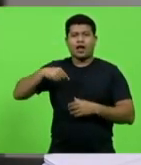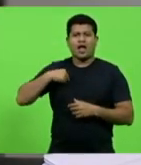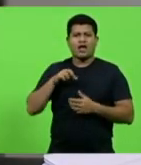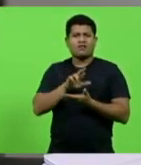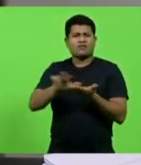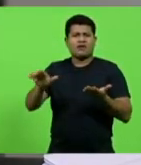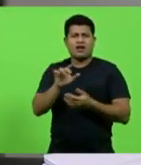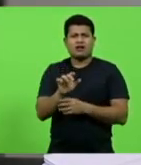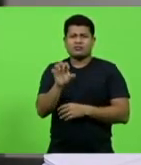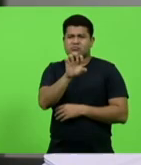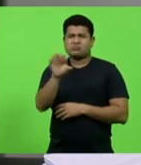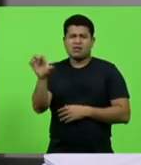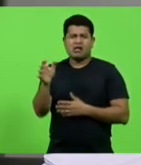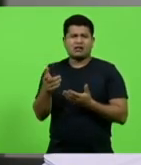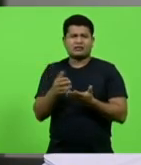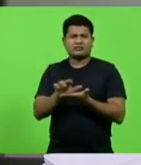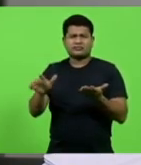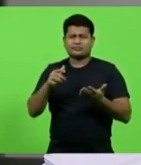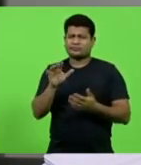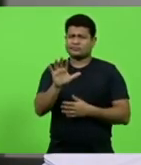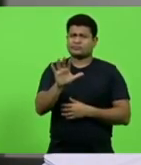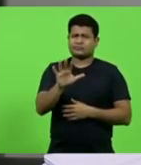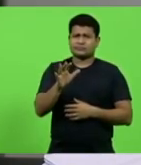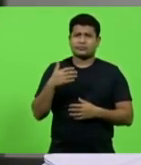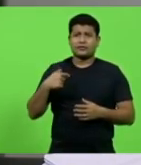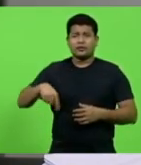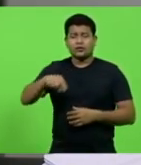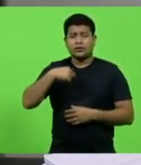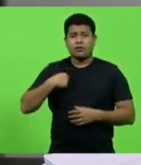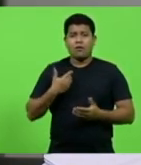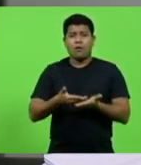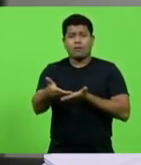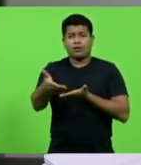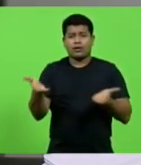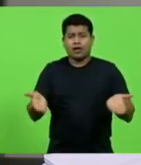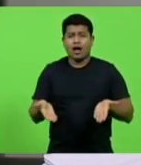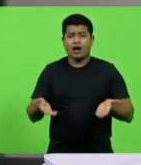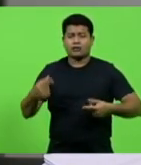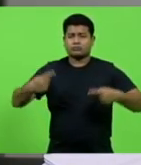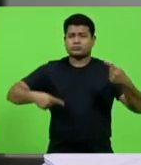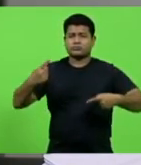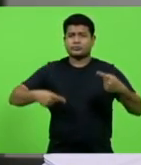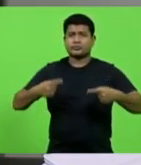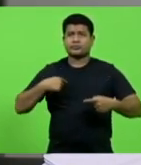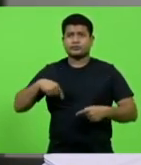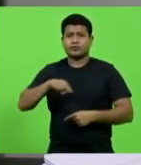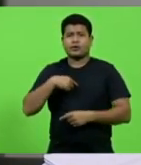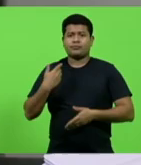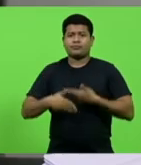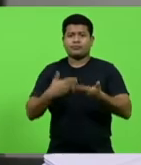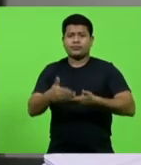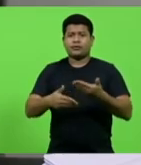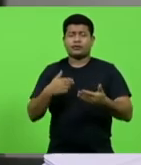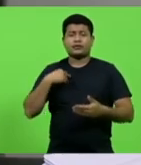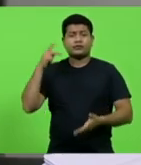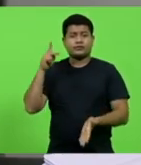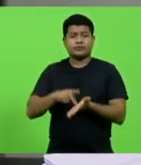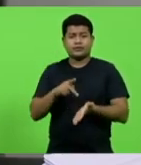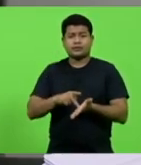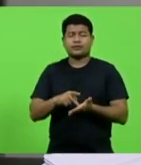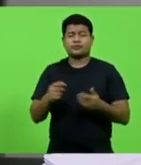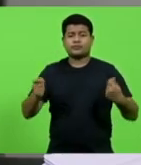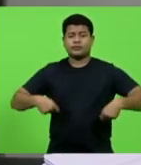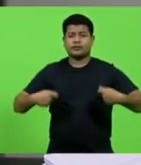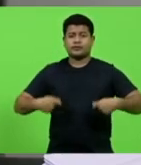né? Então, não vamos classificar aqui, porque se a gente entrar nesse debate, nós não avançamos naquilo que é a essência do projeto de lei